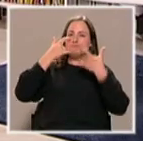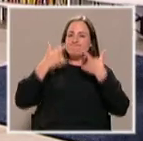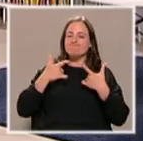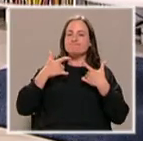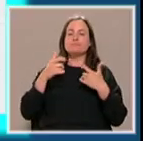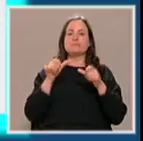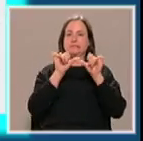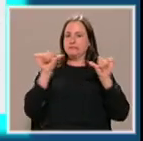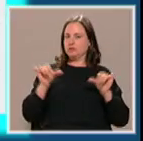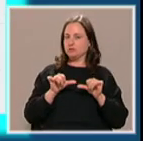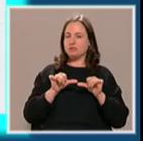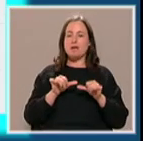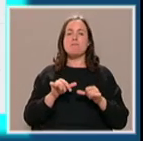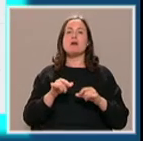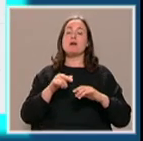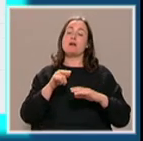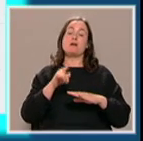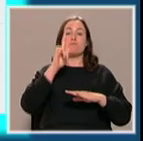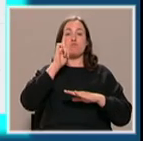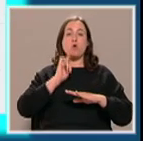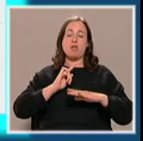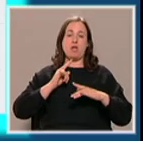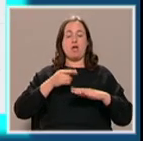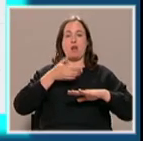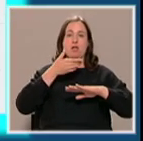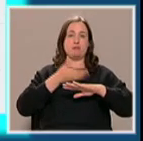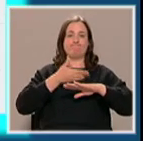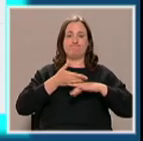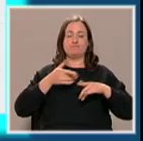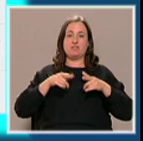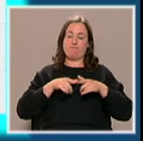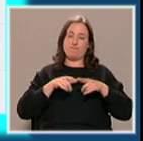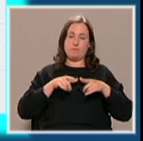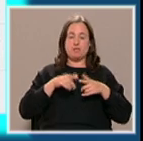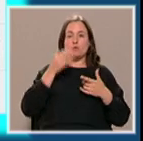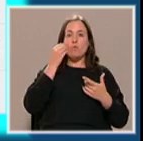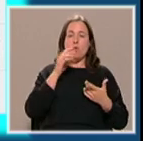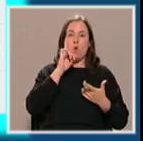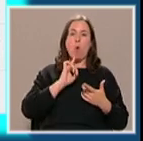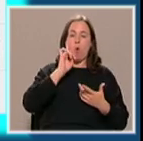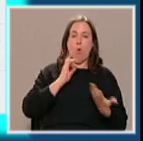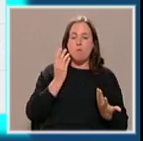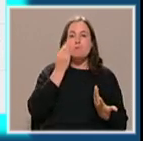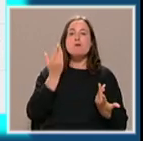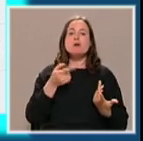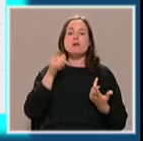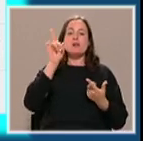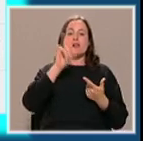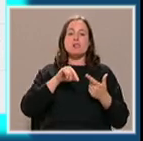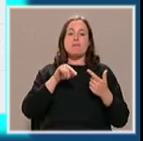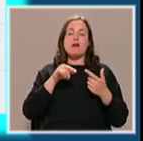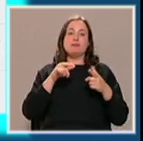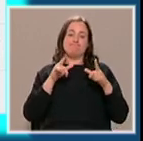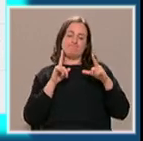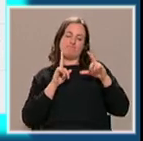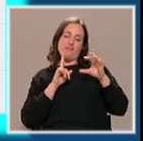sistema reprodutor feminino e da fecundação ao nascimento. Como bem sabem, iniciamos sempre a nossa aula com a